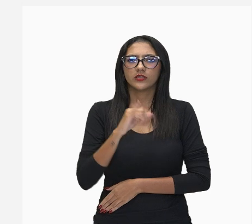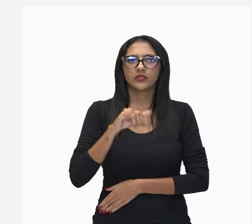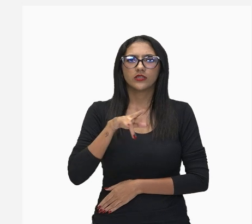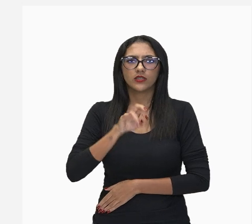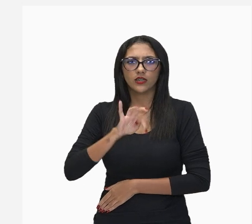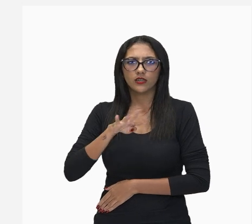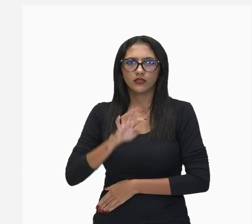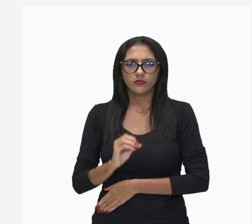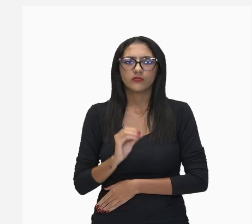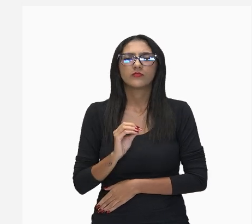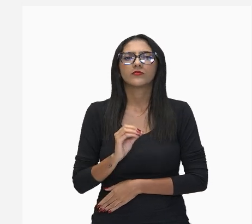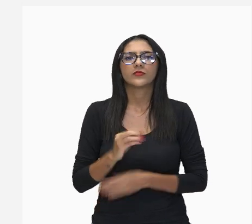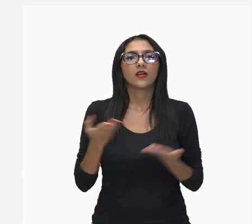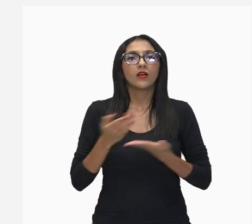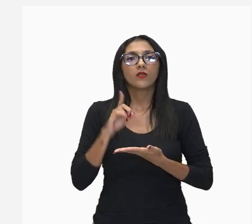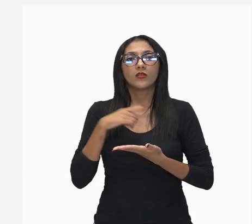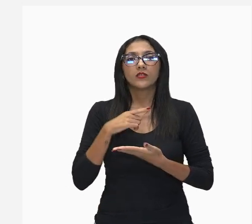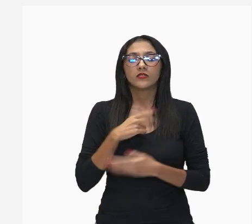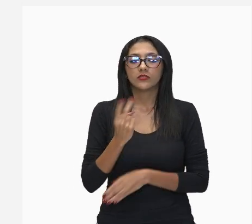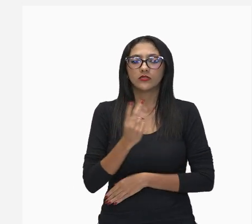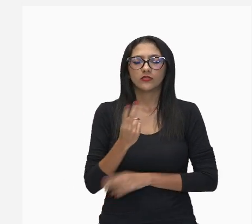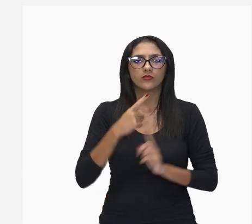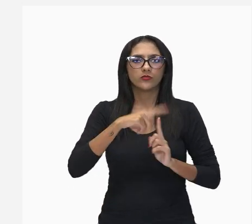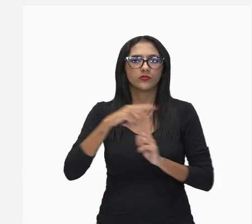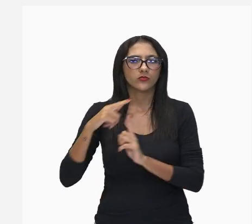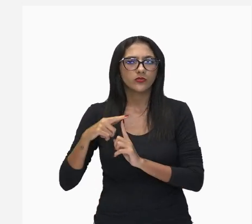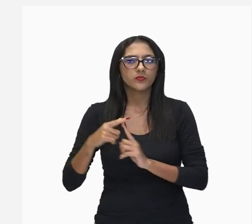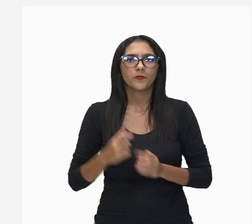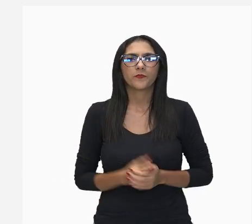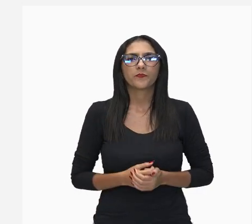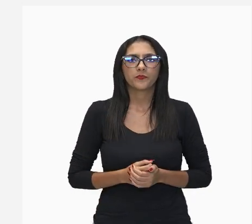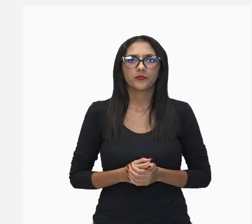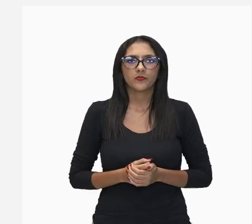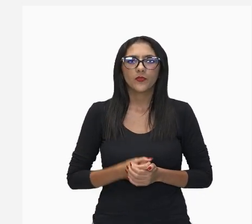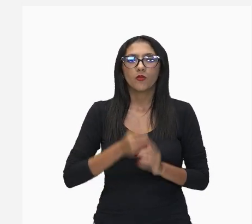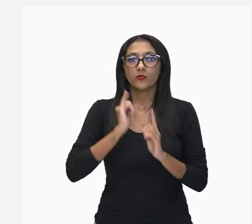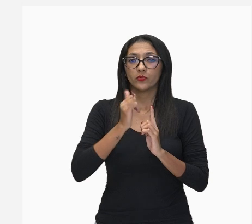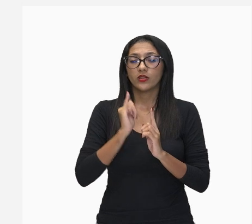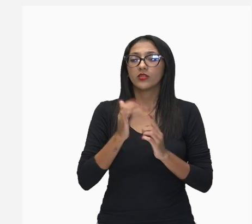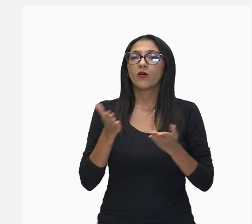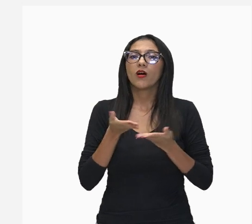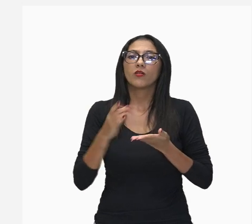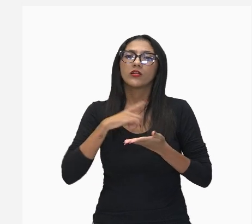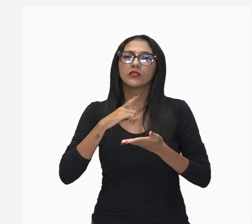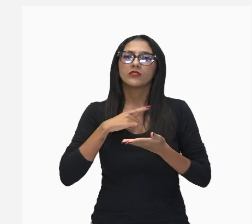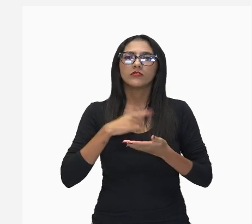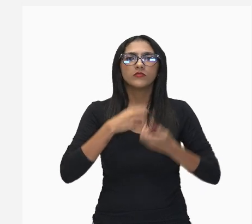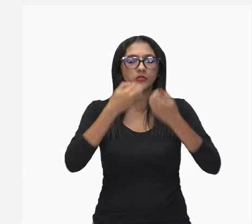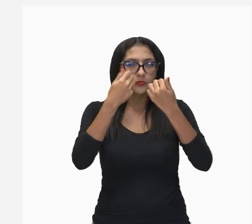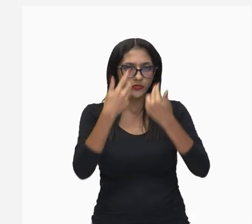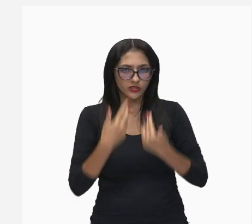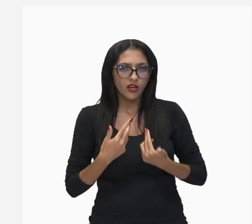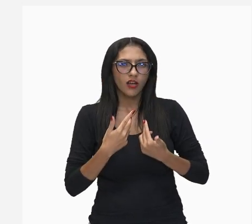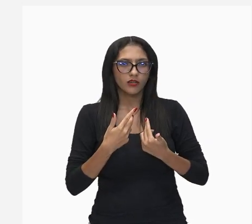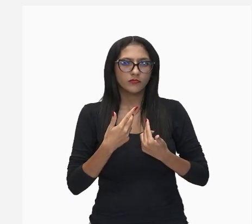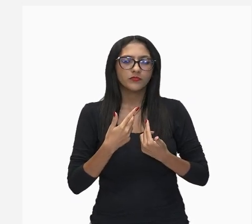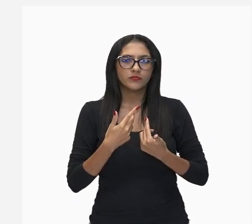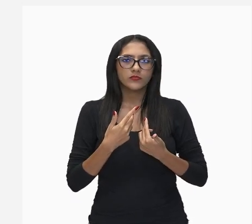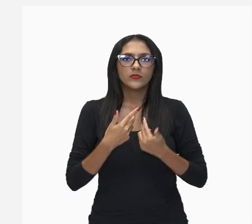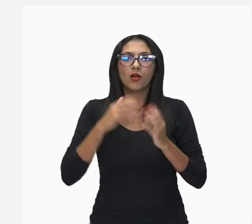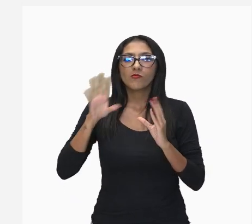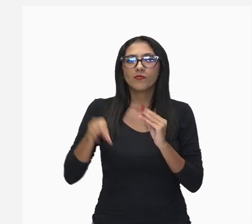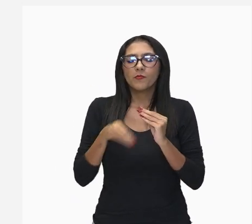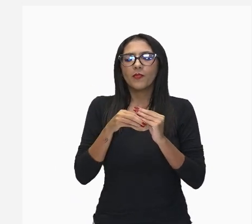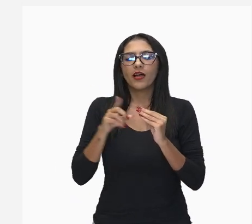só, o discurso indireto, gente, nesse tipo de discurso, o narrador reproduz a fala do personagem mediante o atributo de